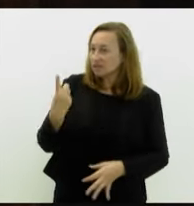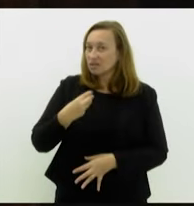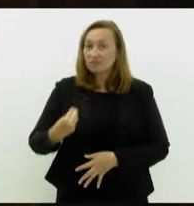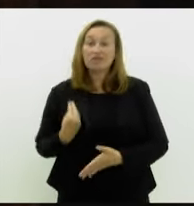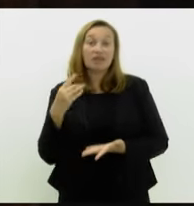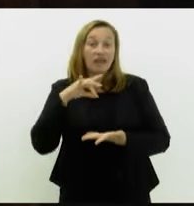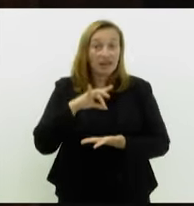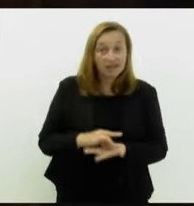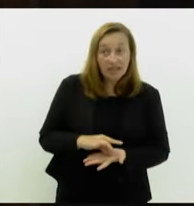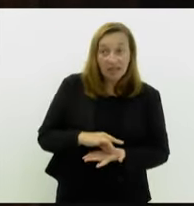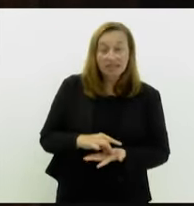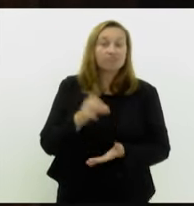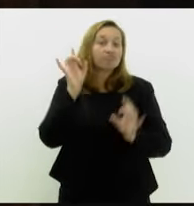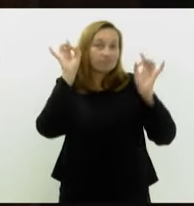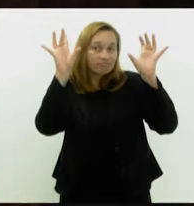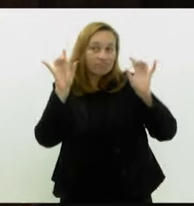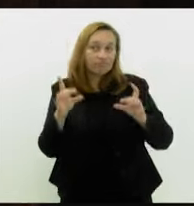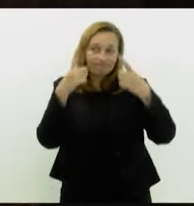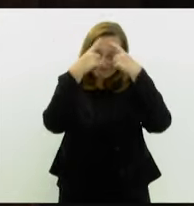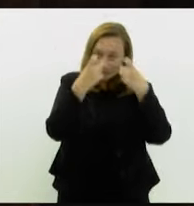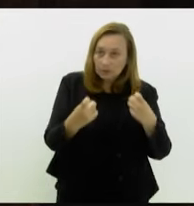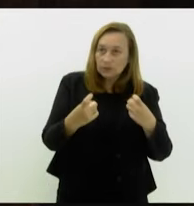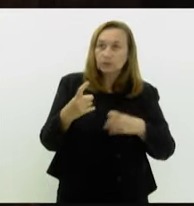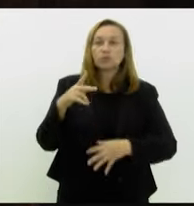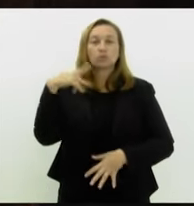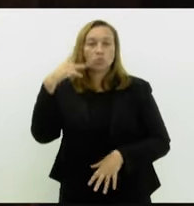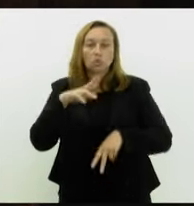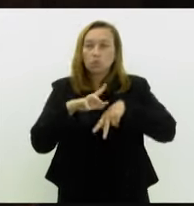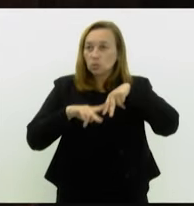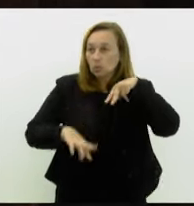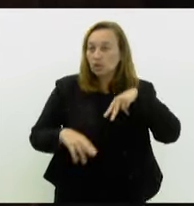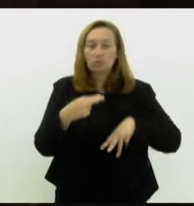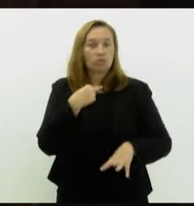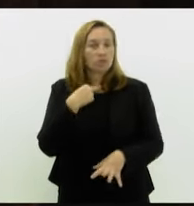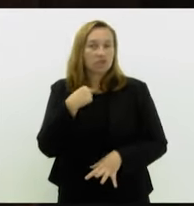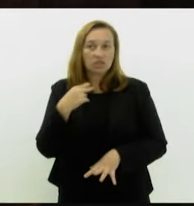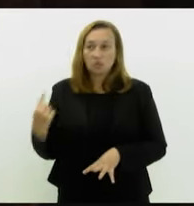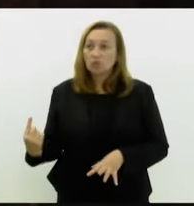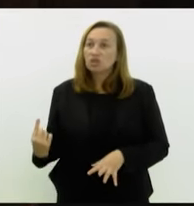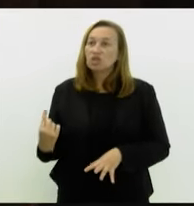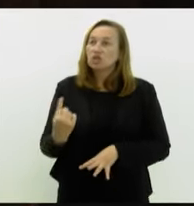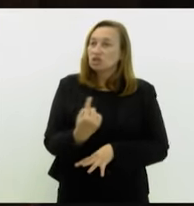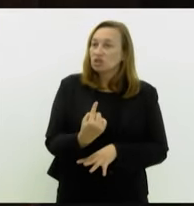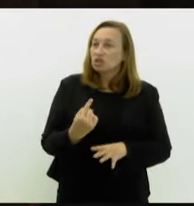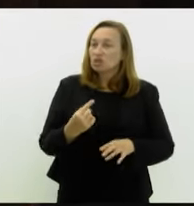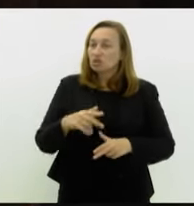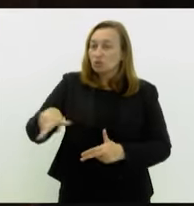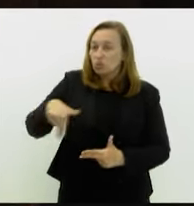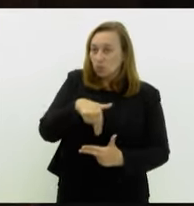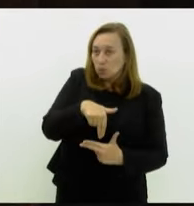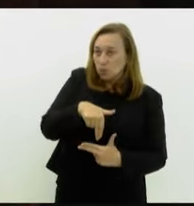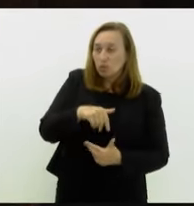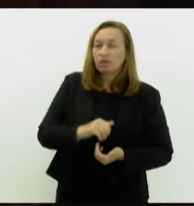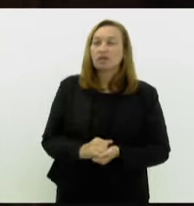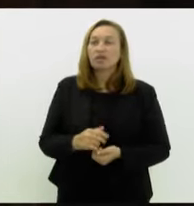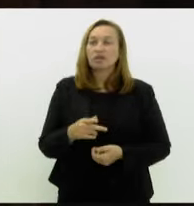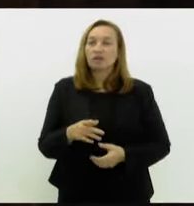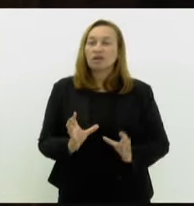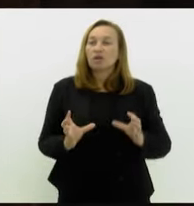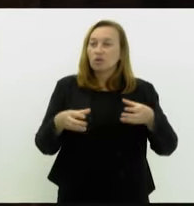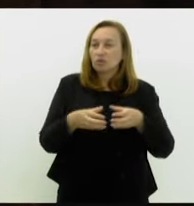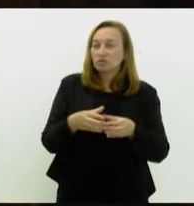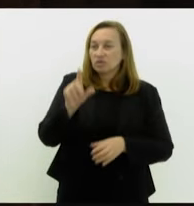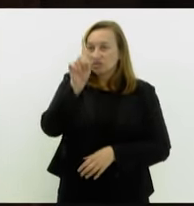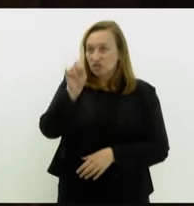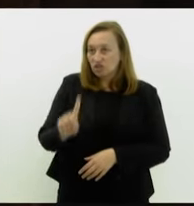realidade em especial a violência política de gênero eu não poderia vir a esse púlpito presidindo hoje a comissão de defesa